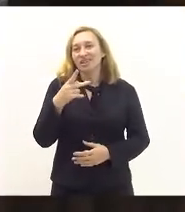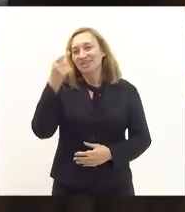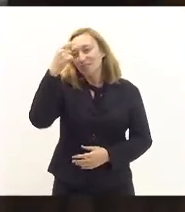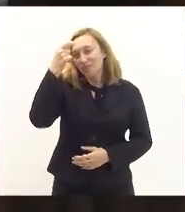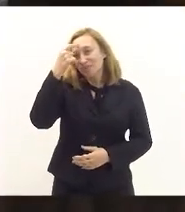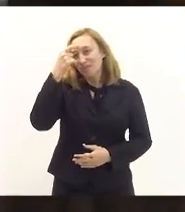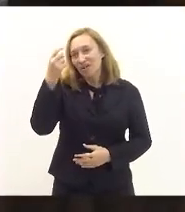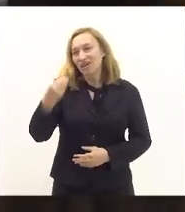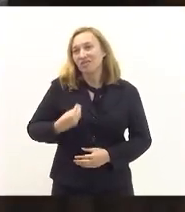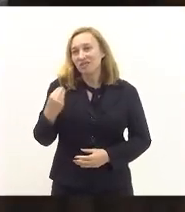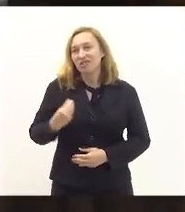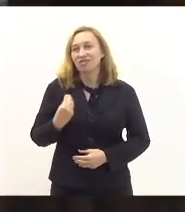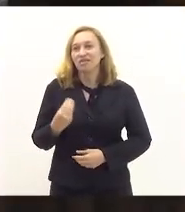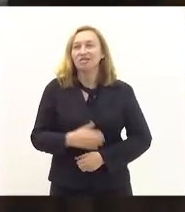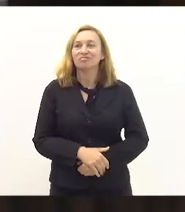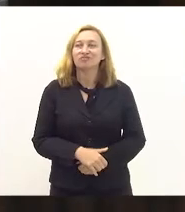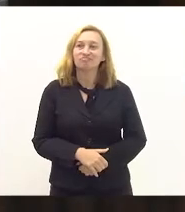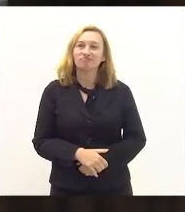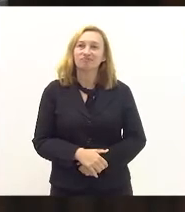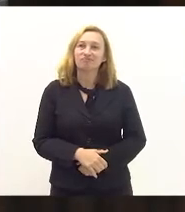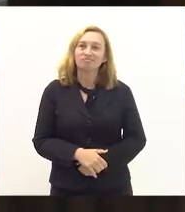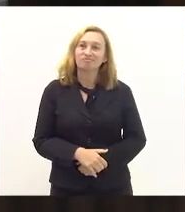memória viva que foi,